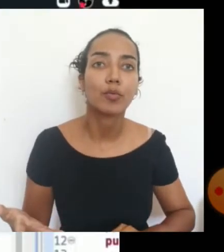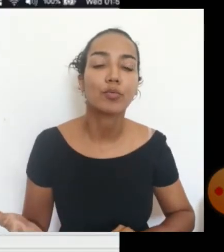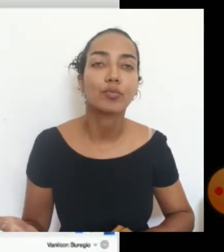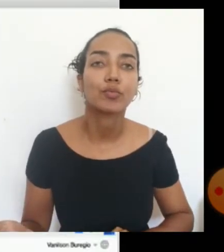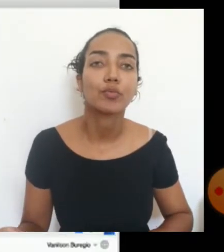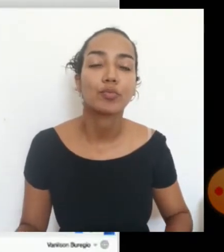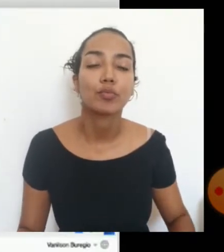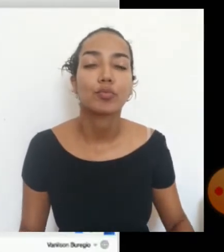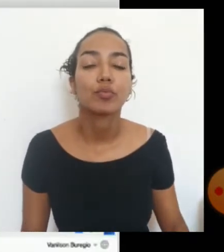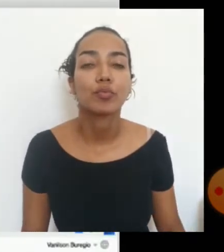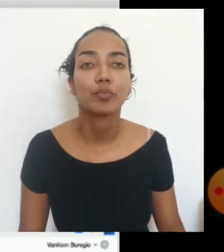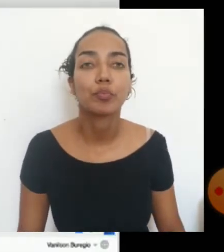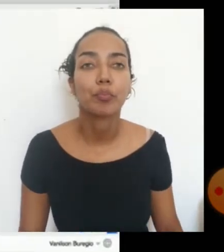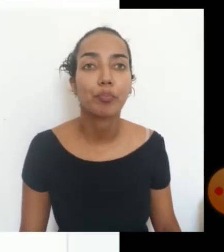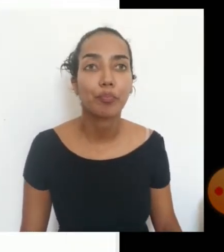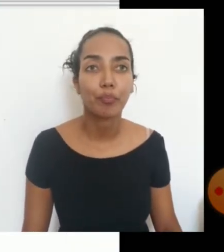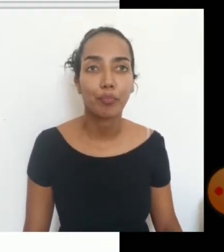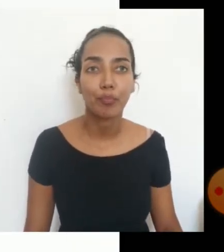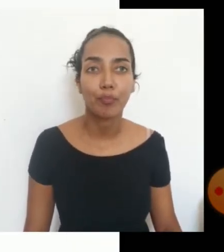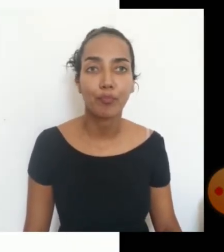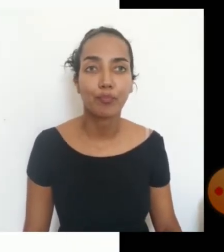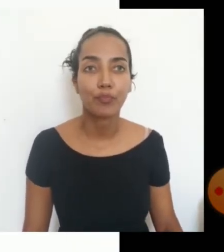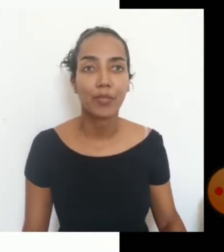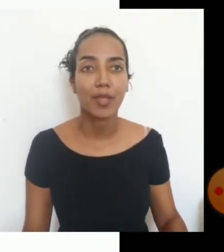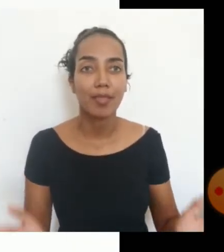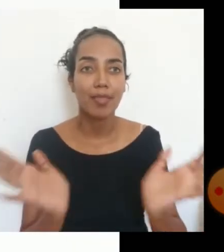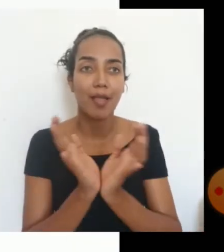cliente, que possui esses 4